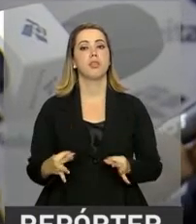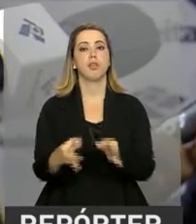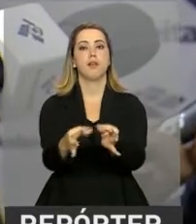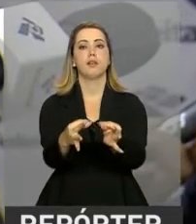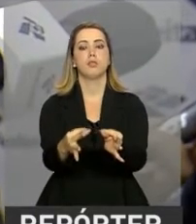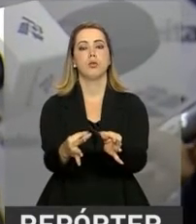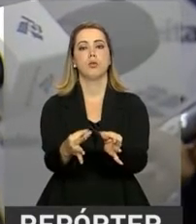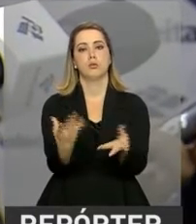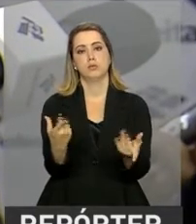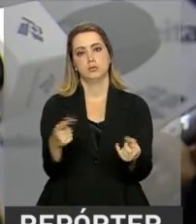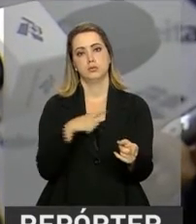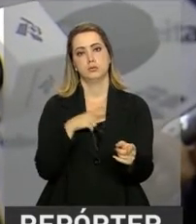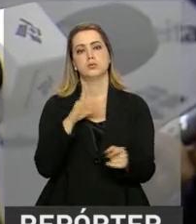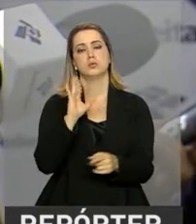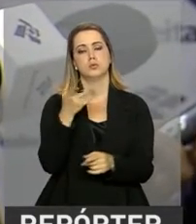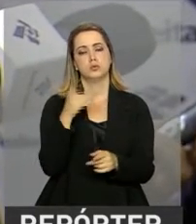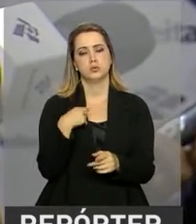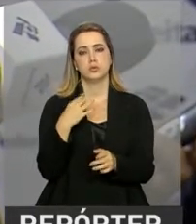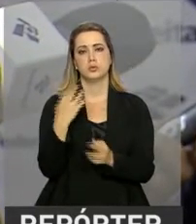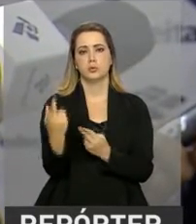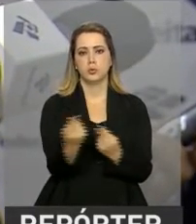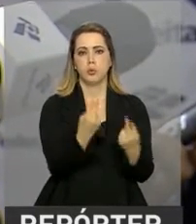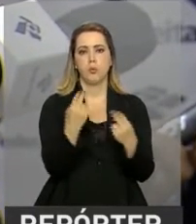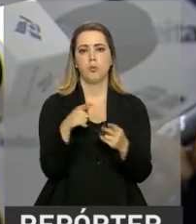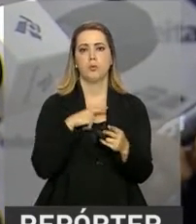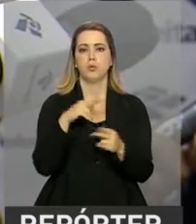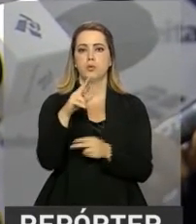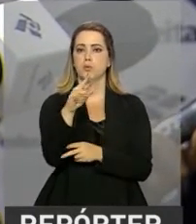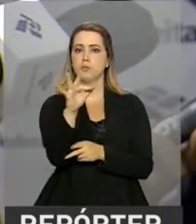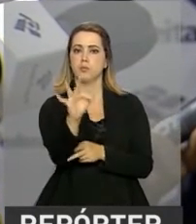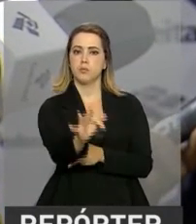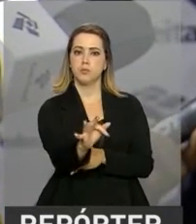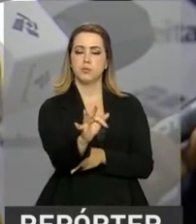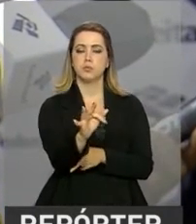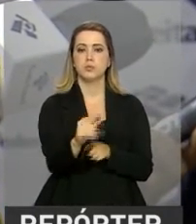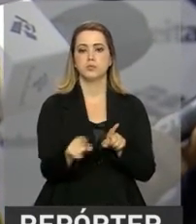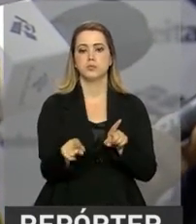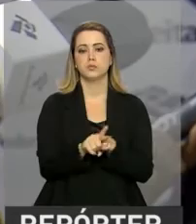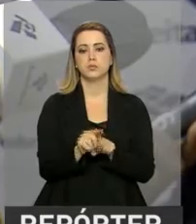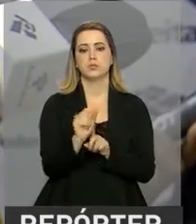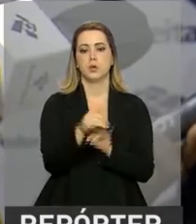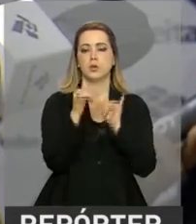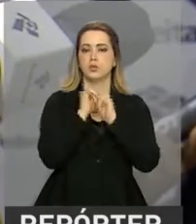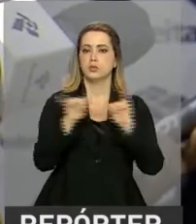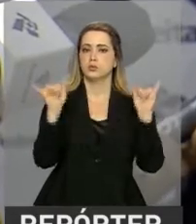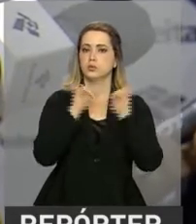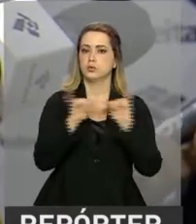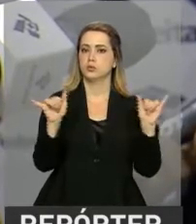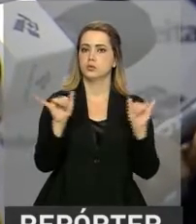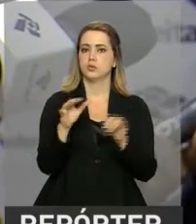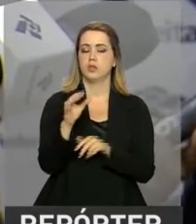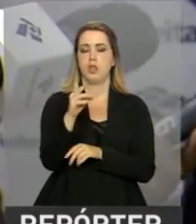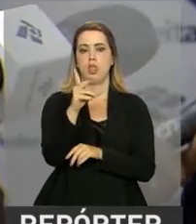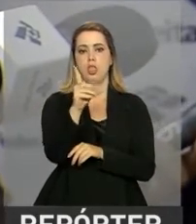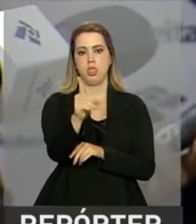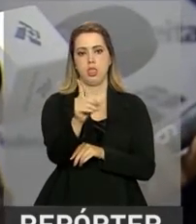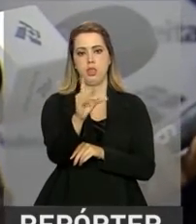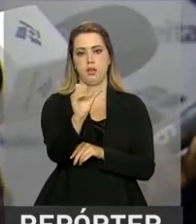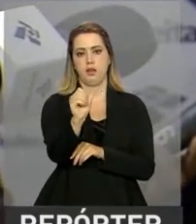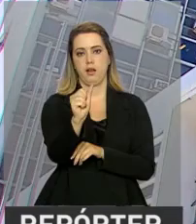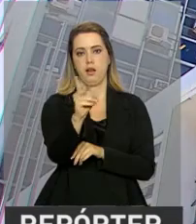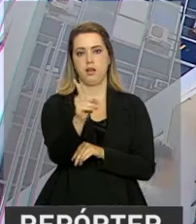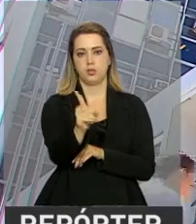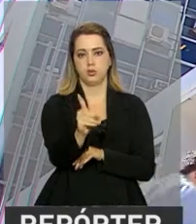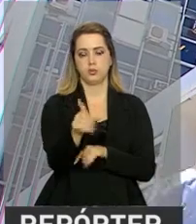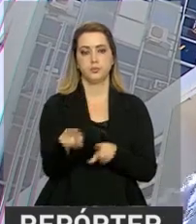como é característica da receita federal uma solução que a tecnológica é de declaração a chamada de kart para o contribuinte